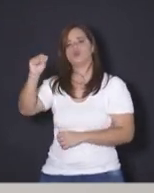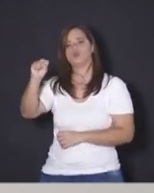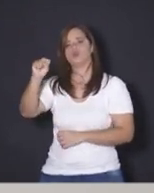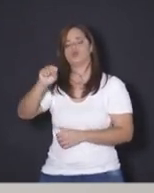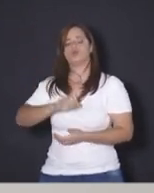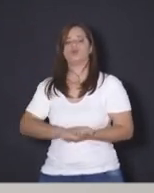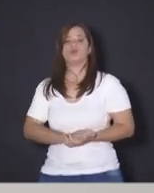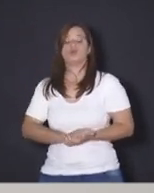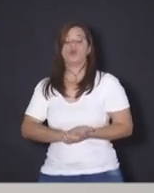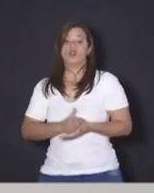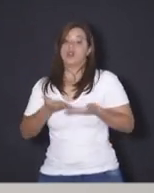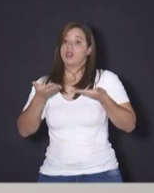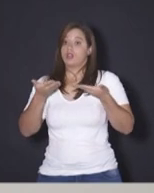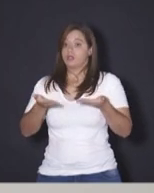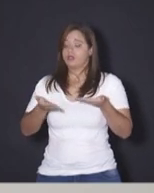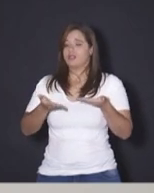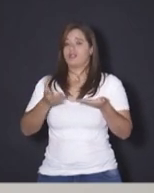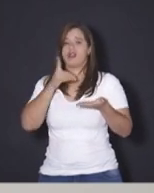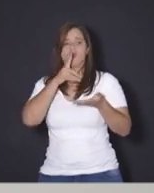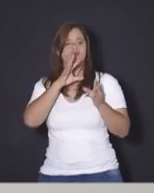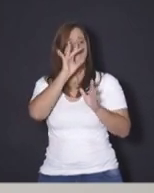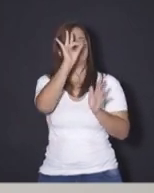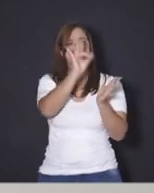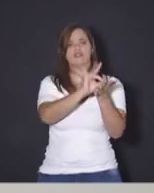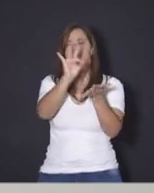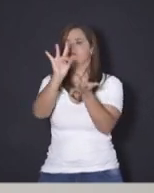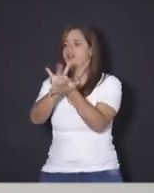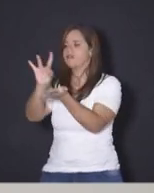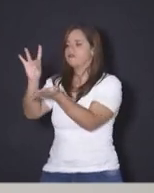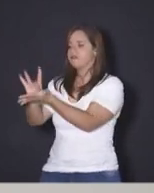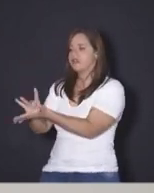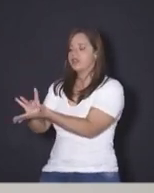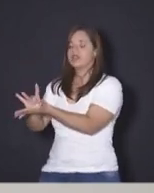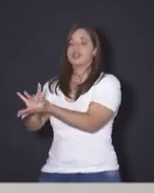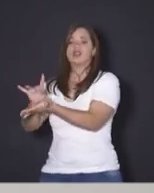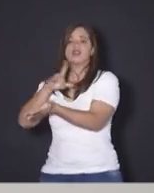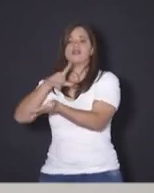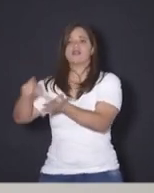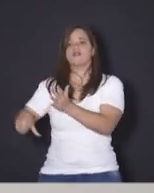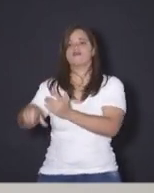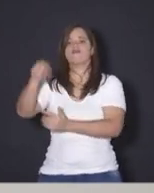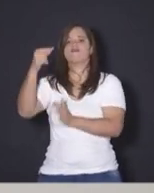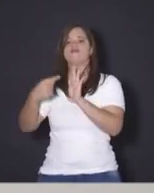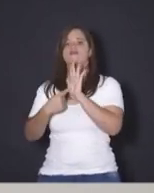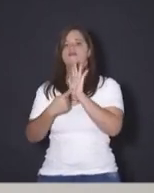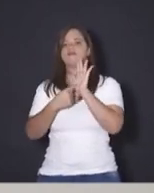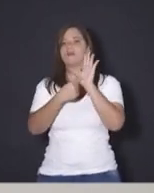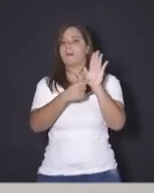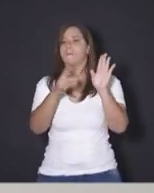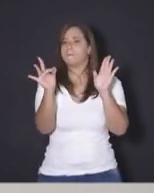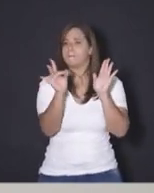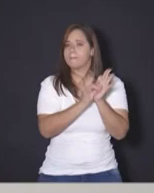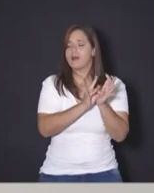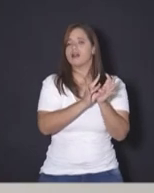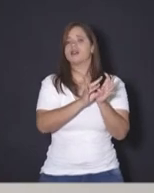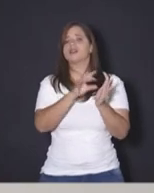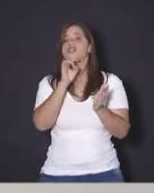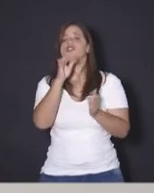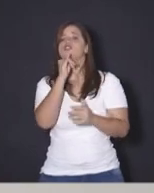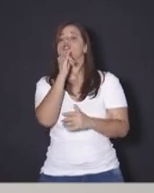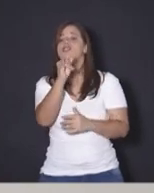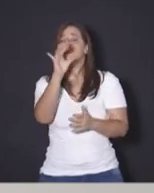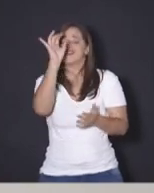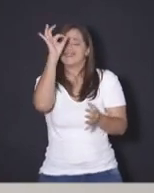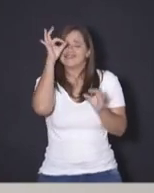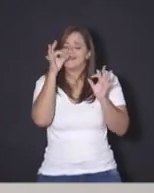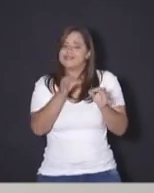então no meio de tantas definições nós temos definição vai acontecer tem definição de dizer